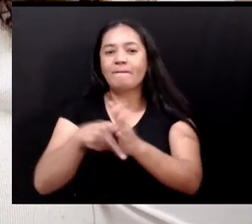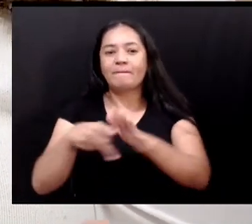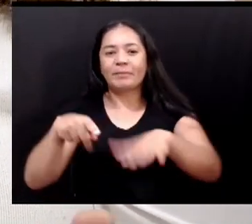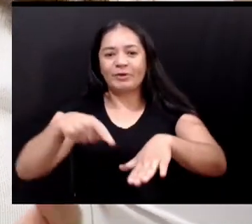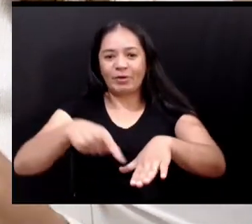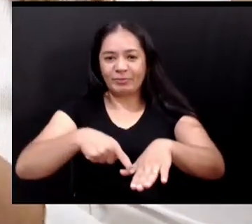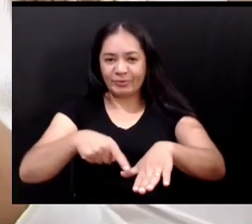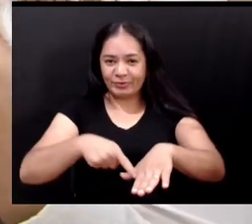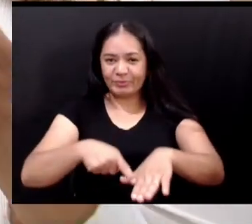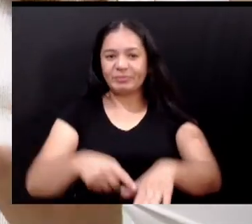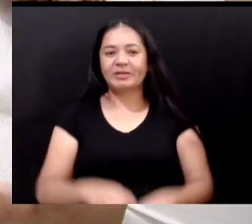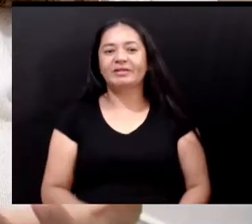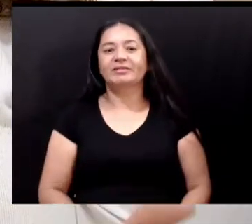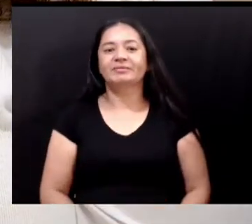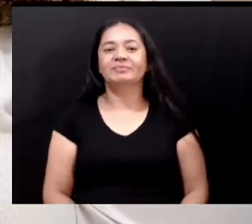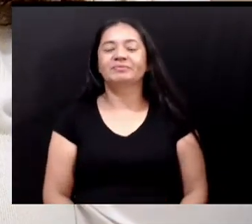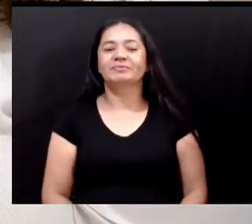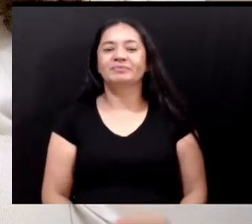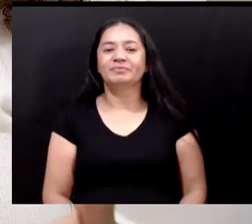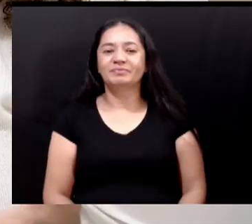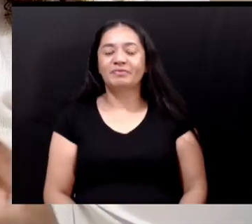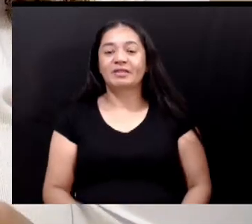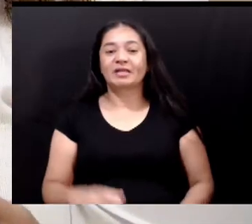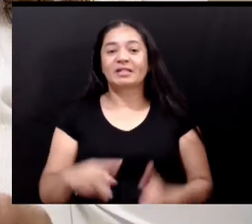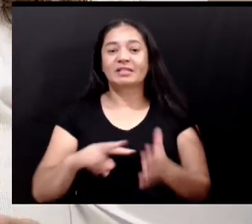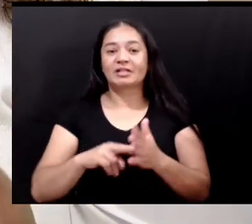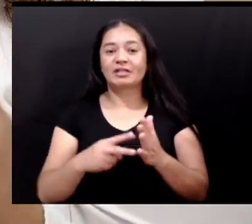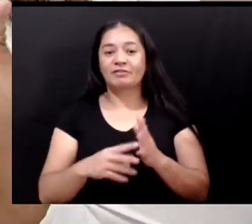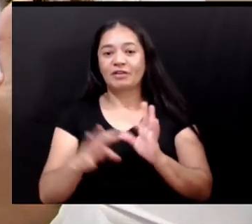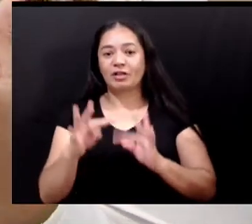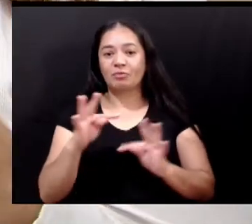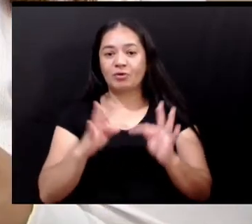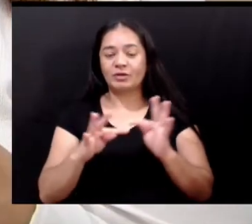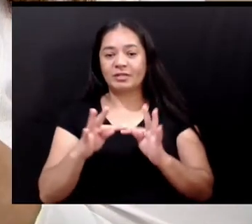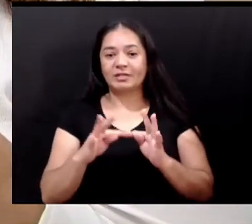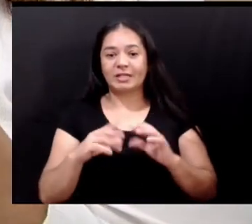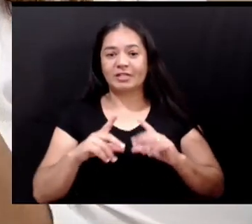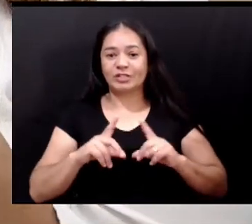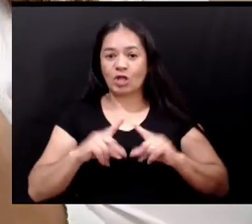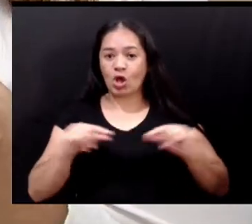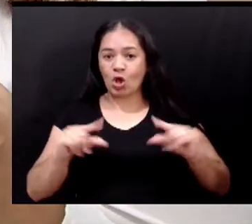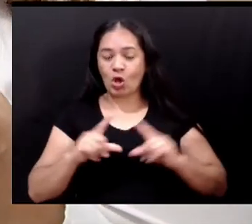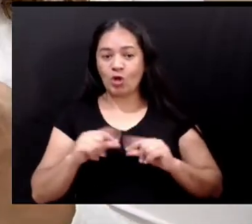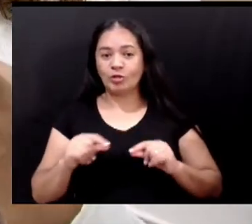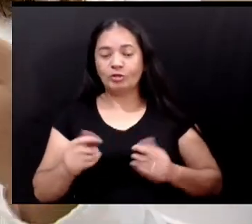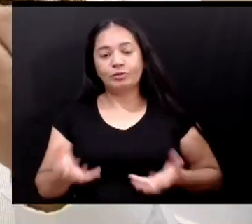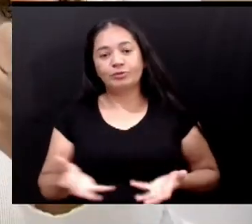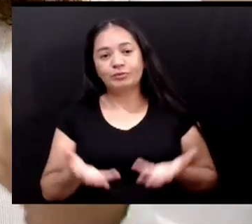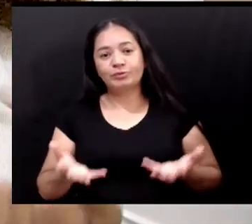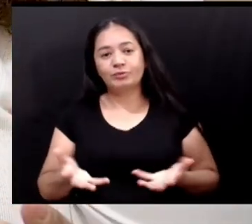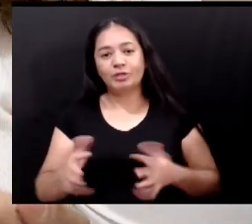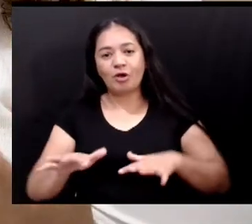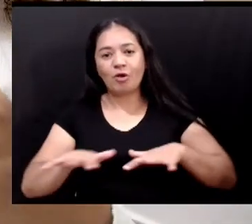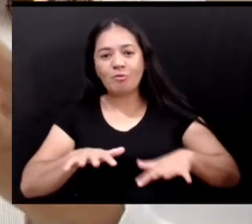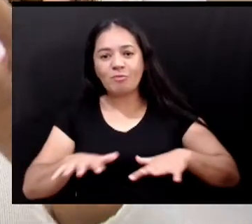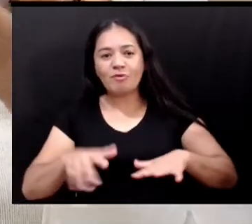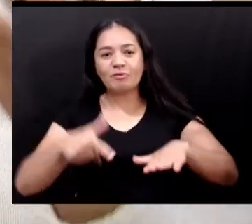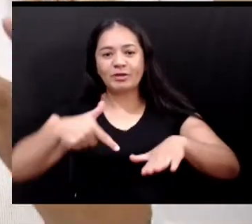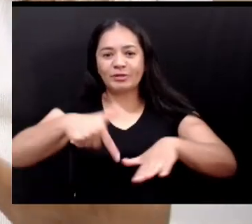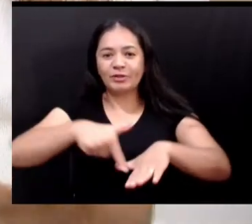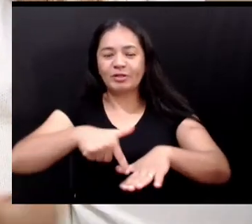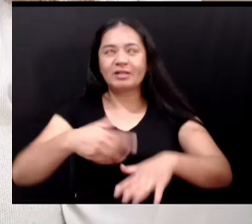podal, né? Que é uma terapia oriental, né? Que estimula os pontos, fazendo o quê? Dá essa sensação